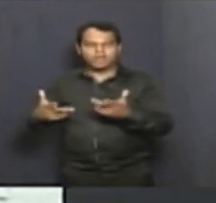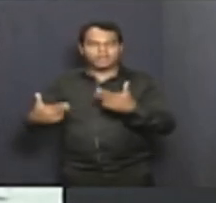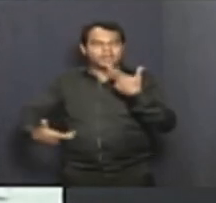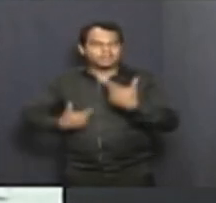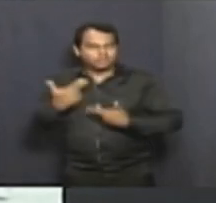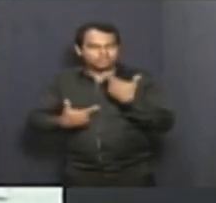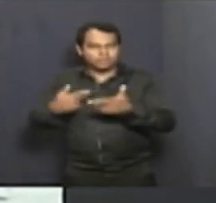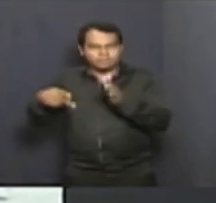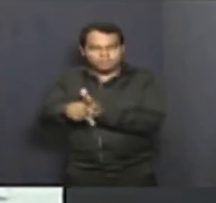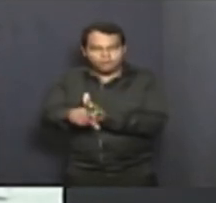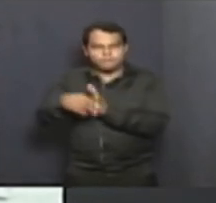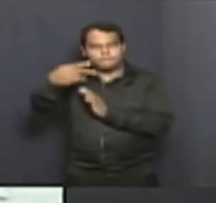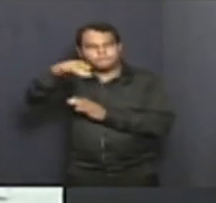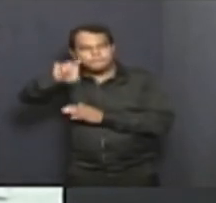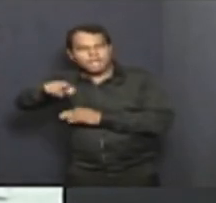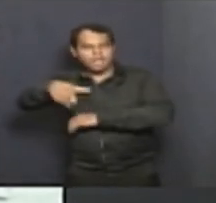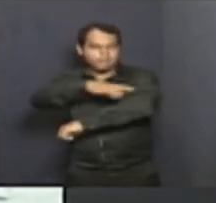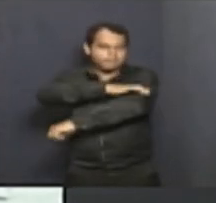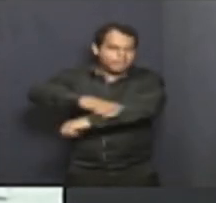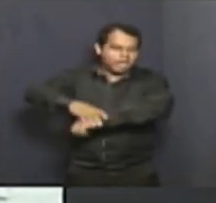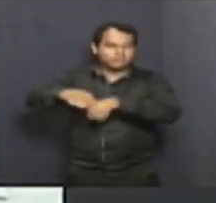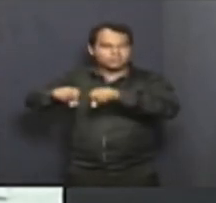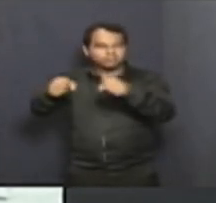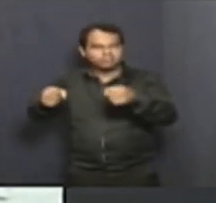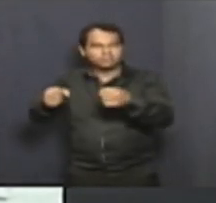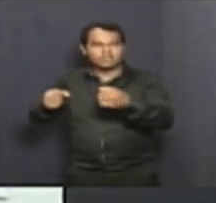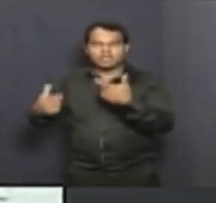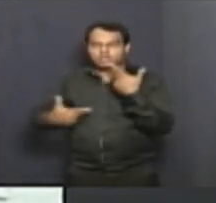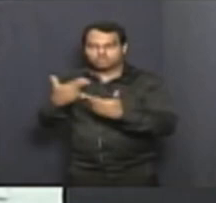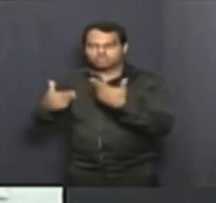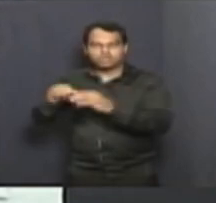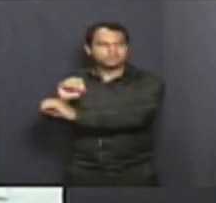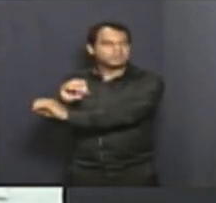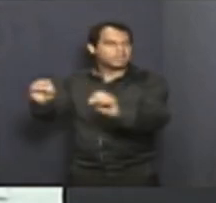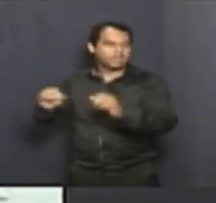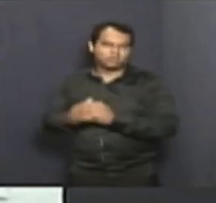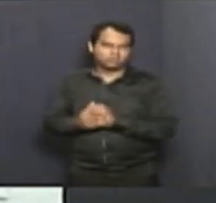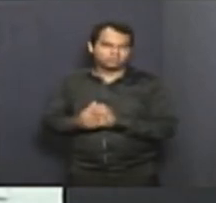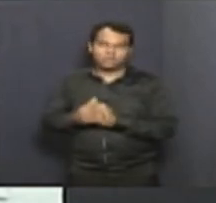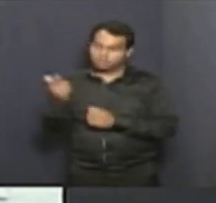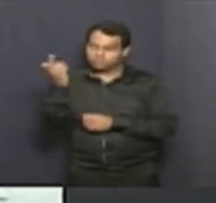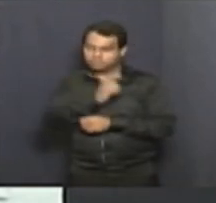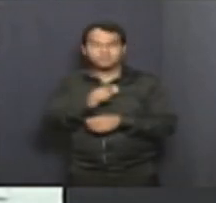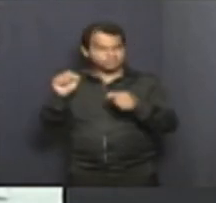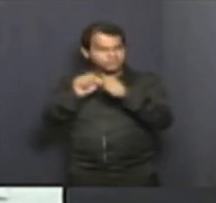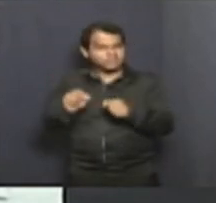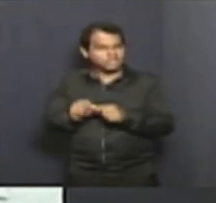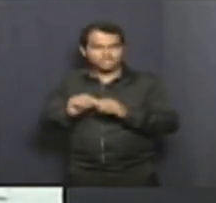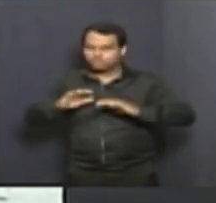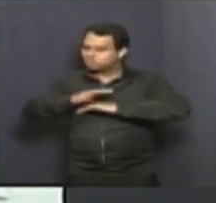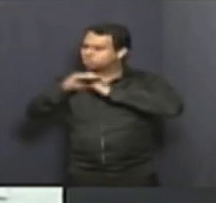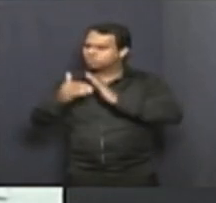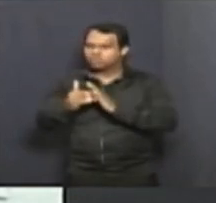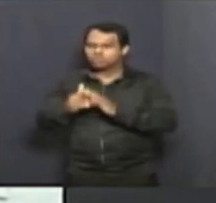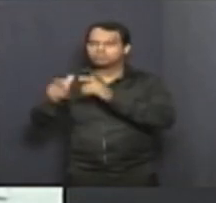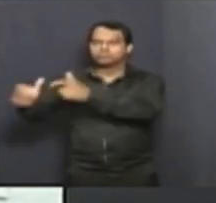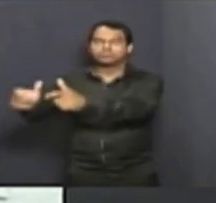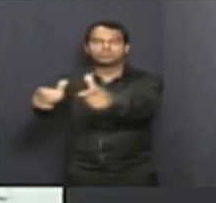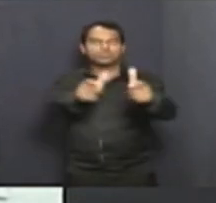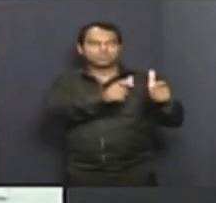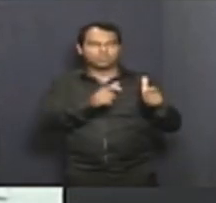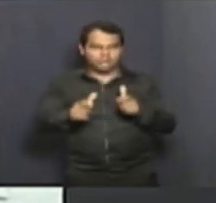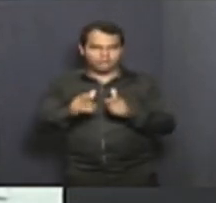daquela região todo com serviço que nós implantamos ali isso tem sido feito em todas as regiões do estado o problema da